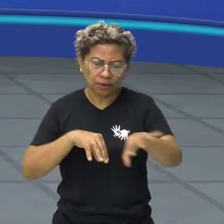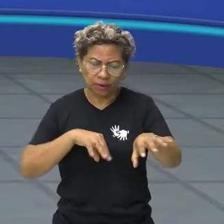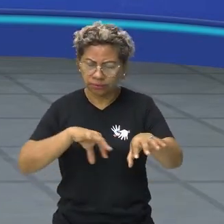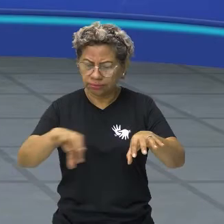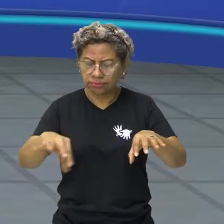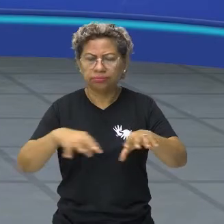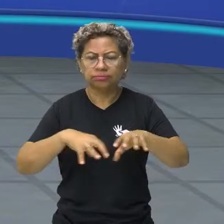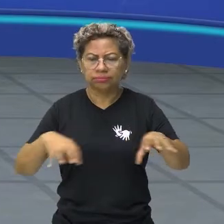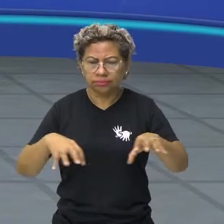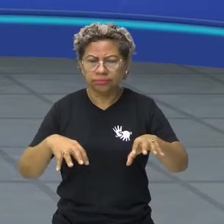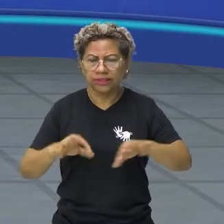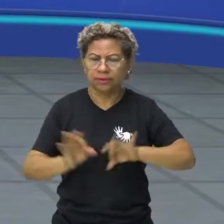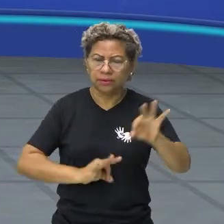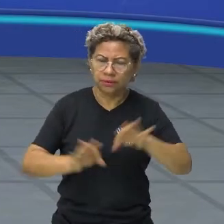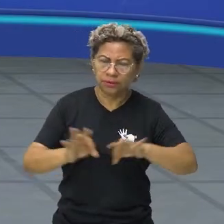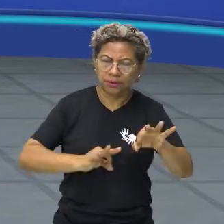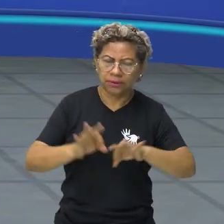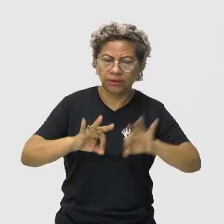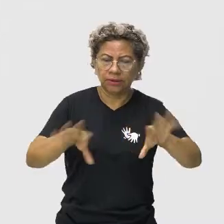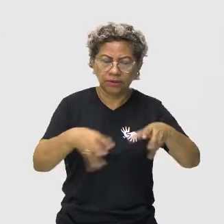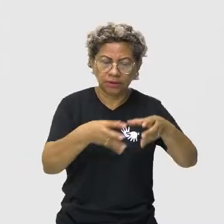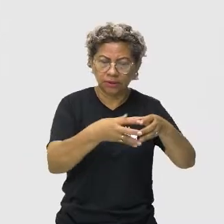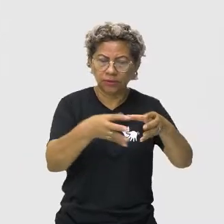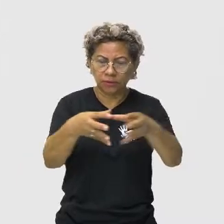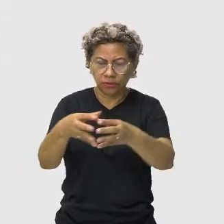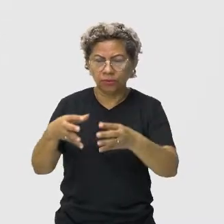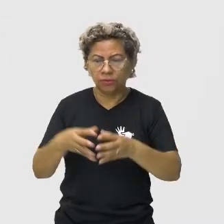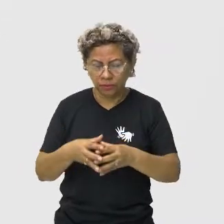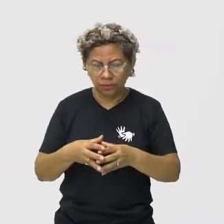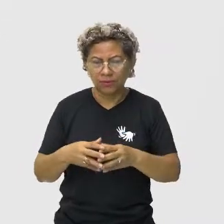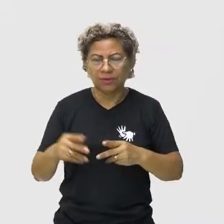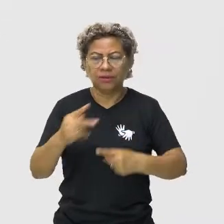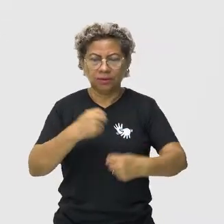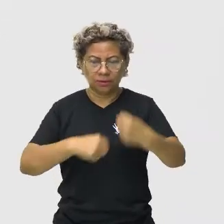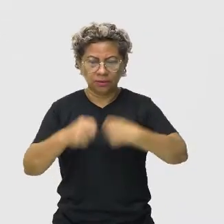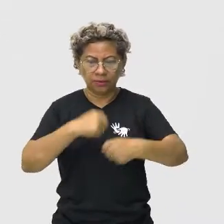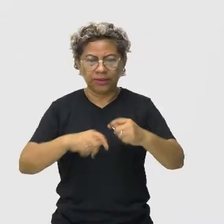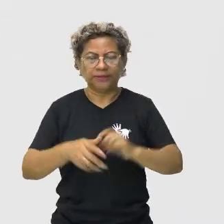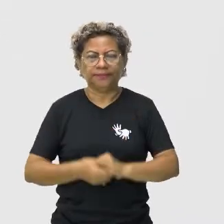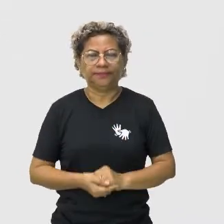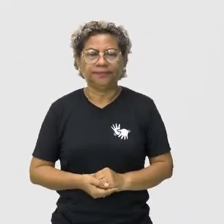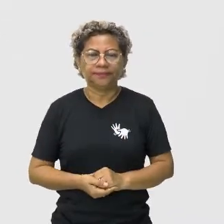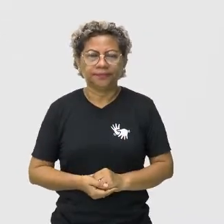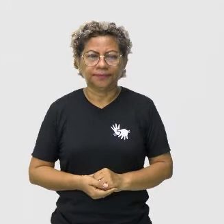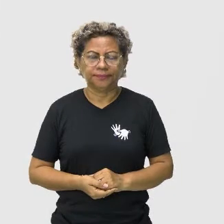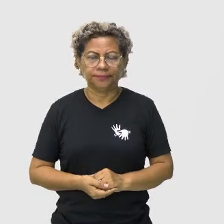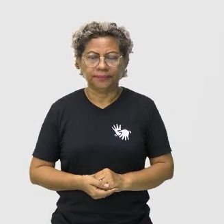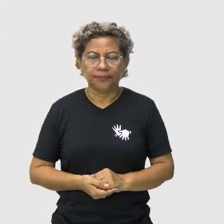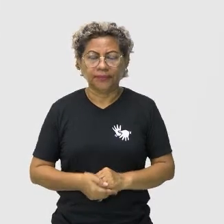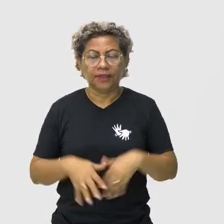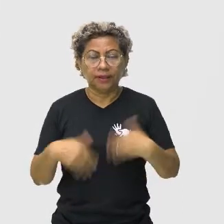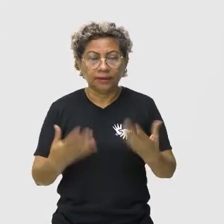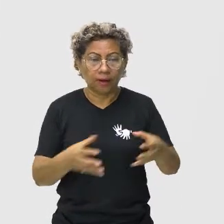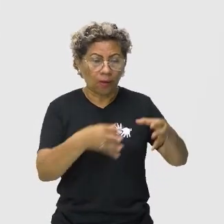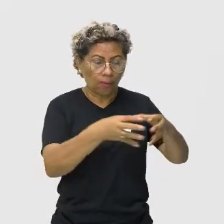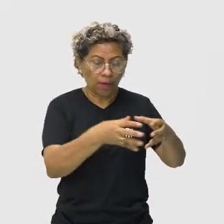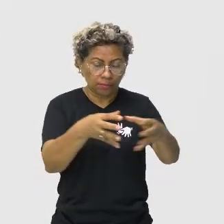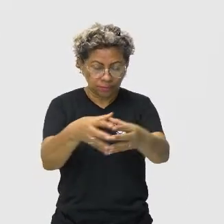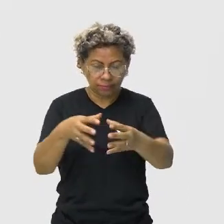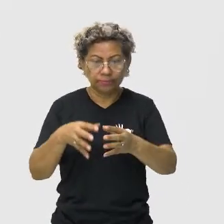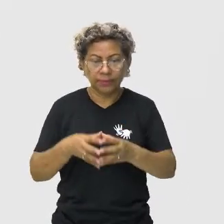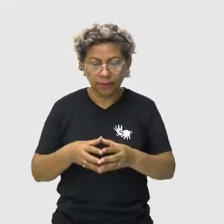organização dos blocos econômicos? Olha só, os blocos econômicos, gente, eles podem se organizar